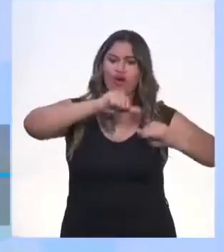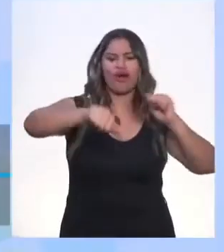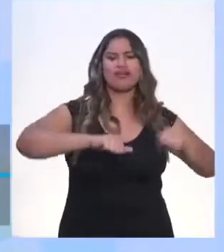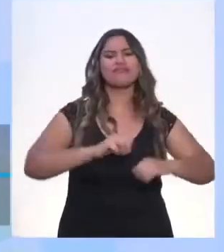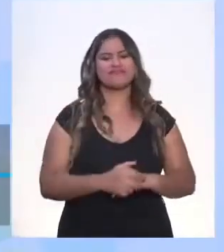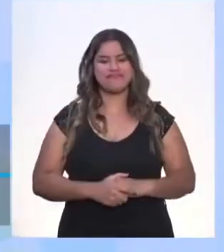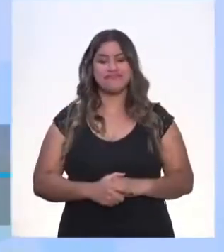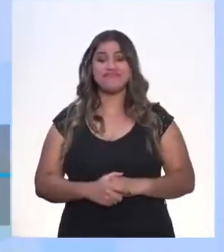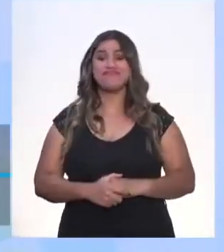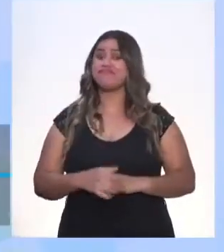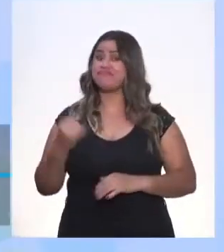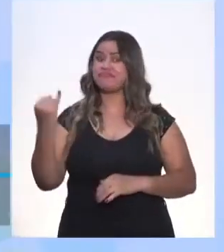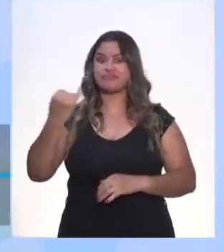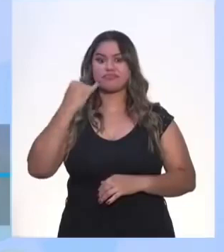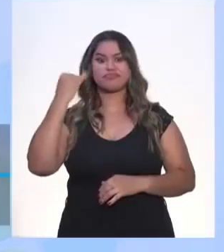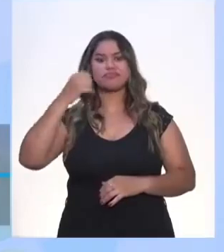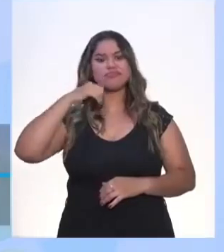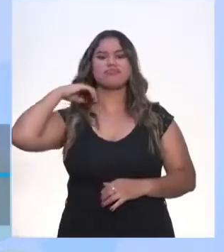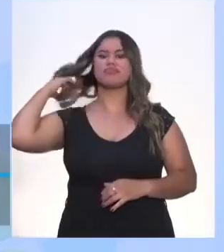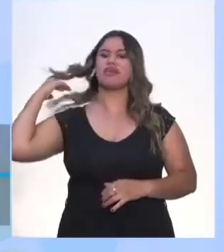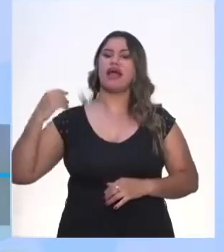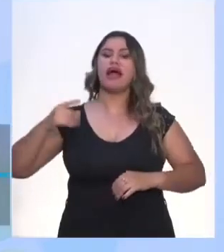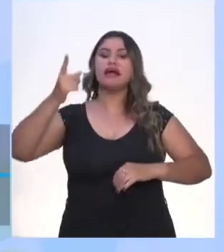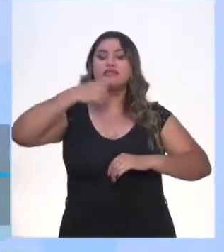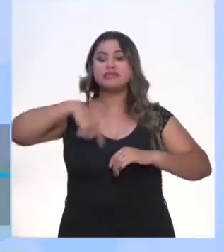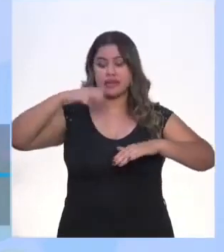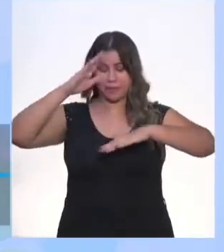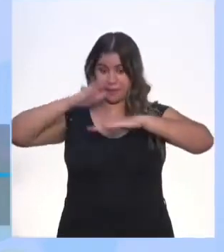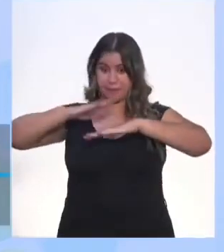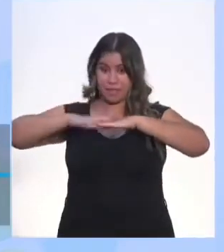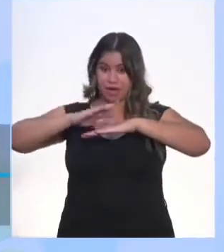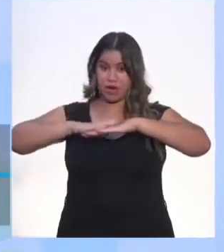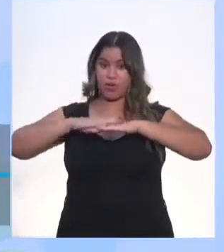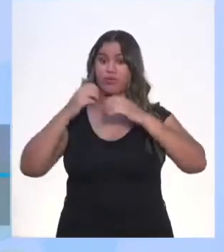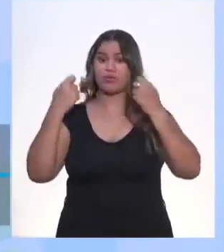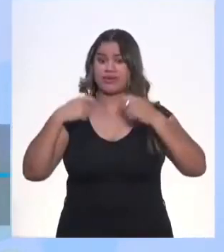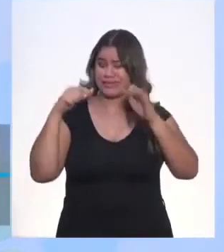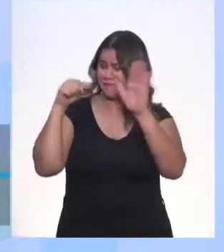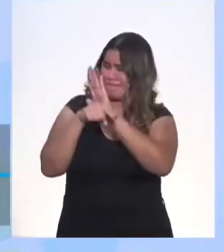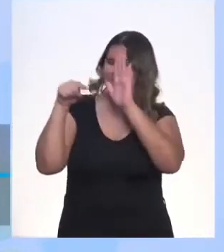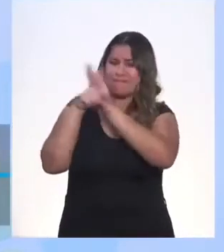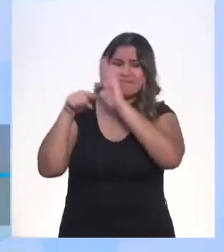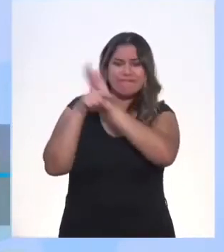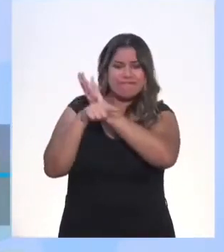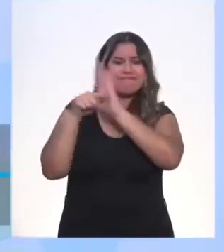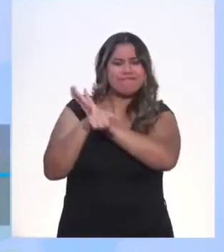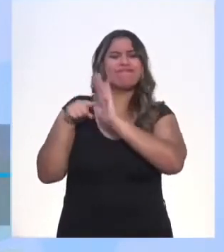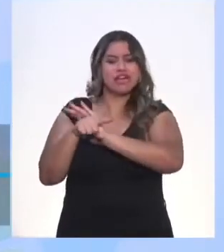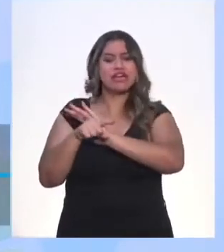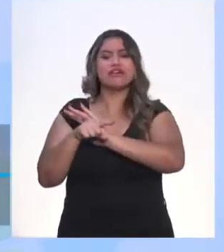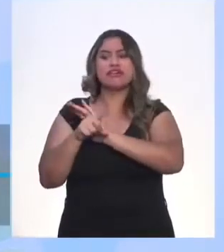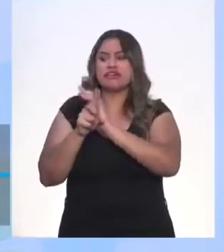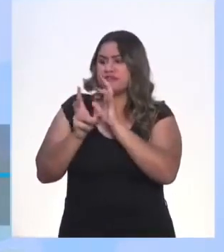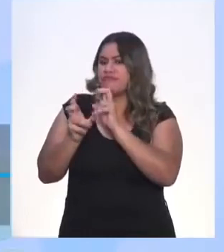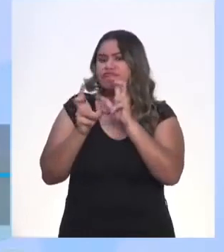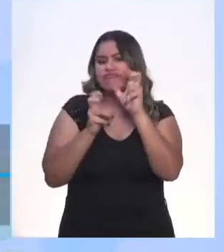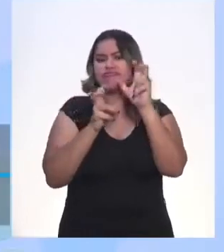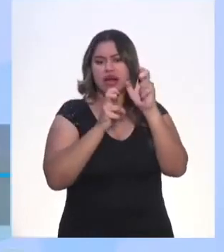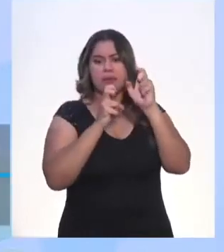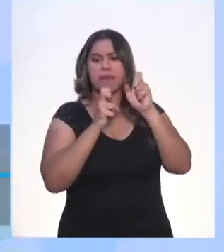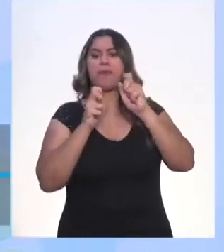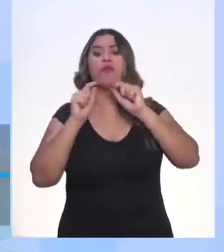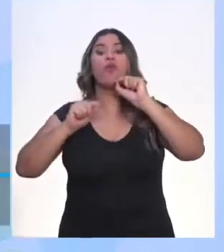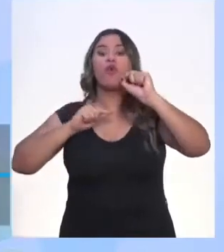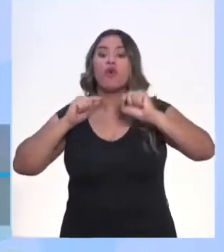é fundamental, nós precisamos construir esse questionamento, né, e essa percepção de